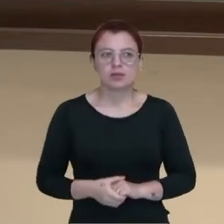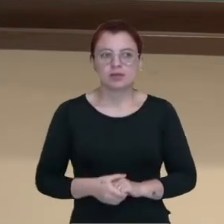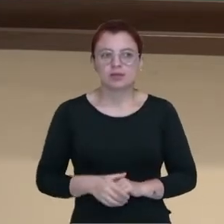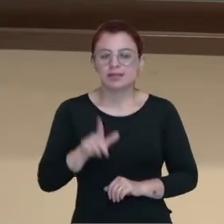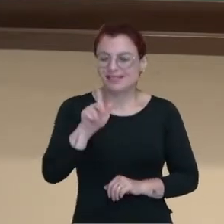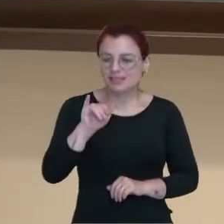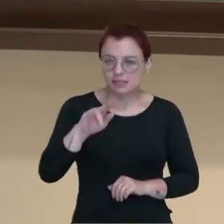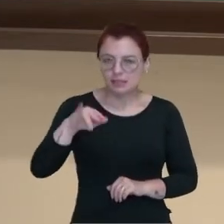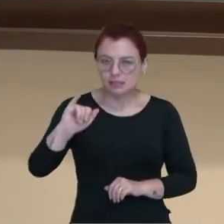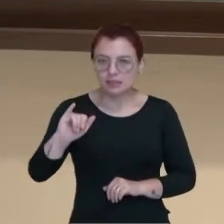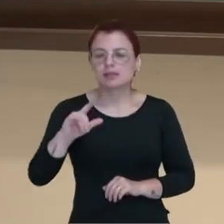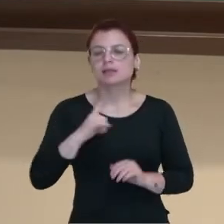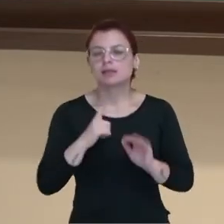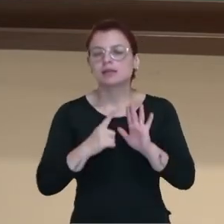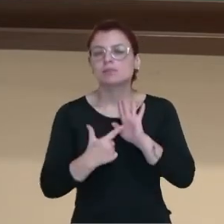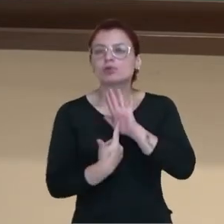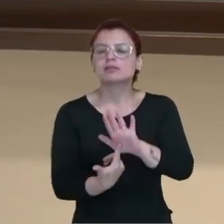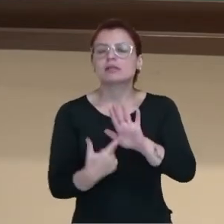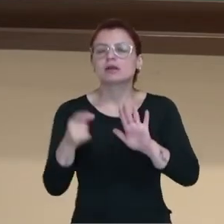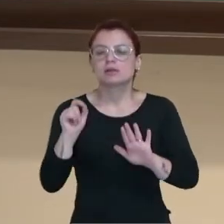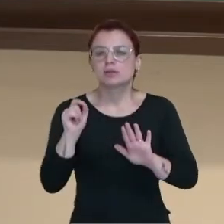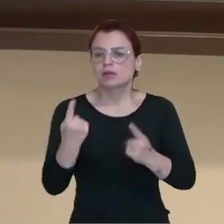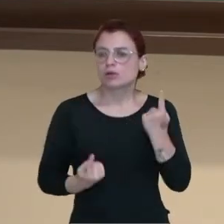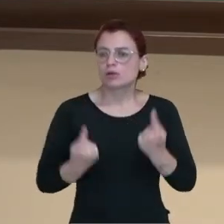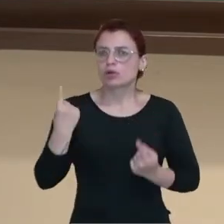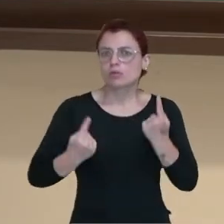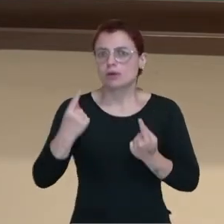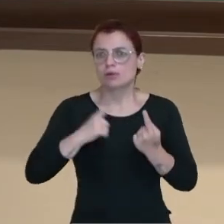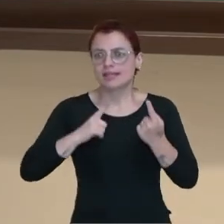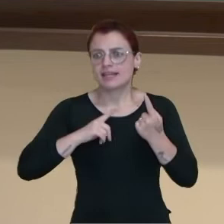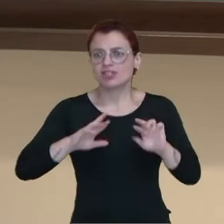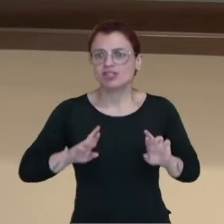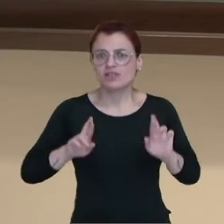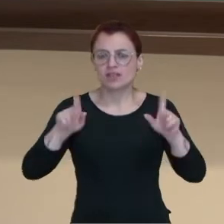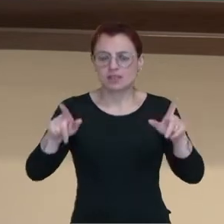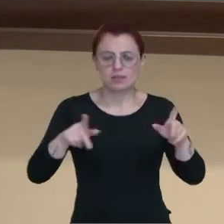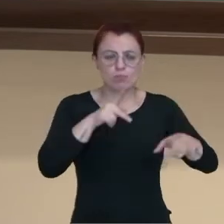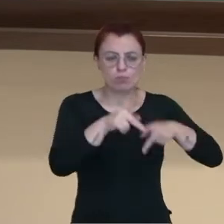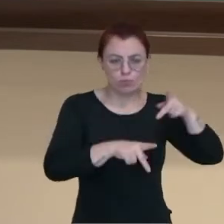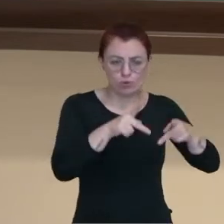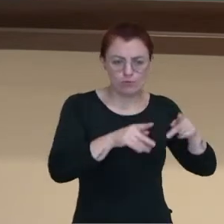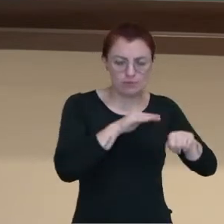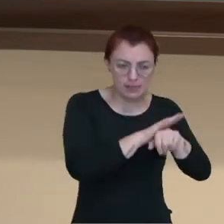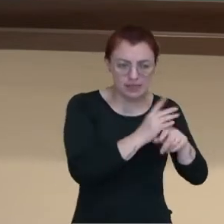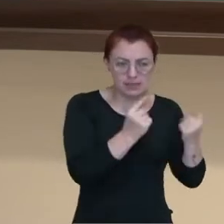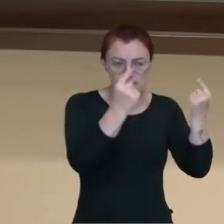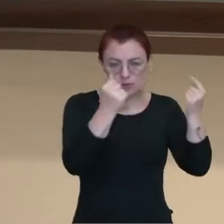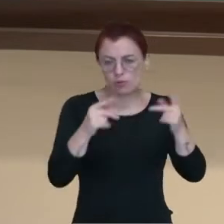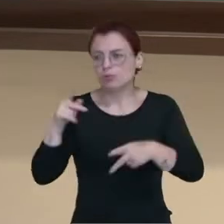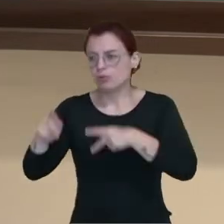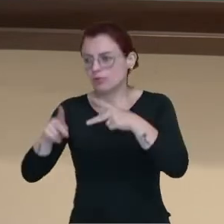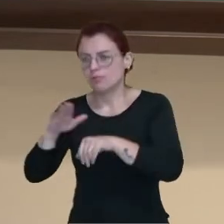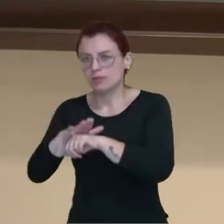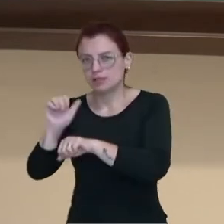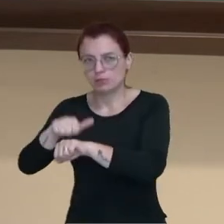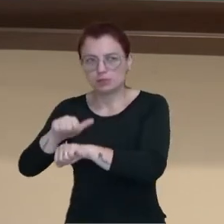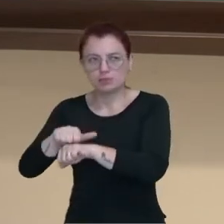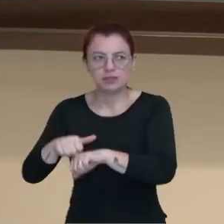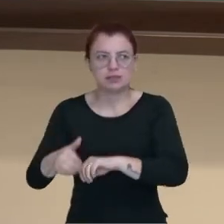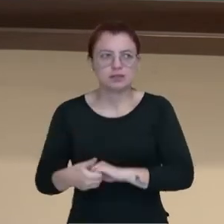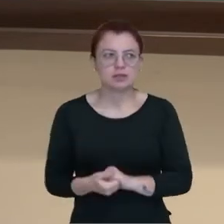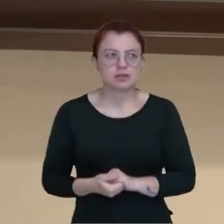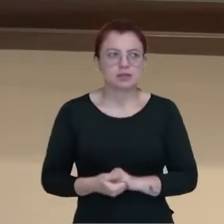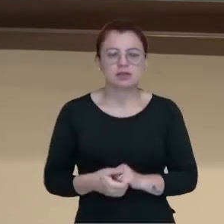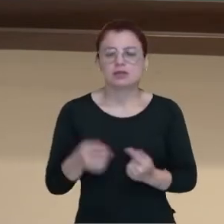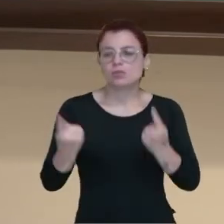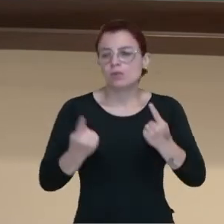Gini, pessoal, ele tenta mostrar para a gente qual é essa diferença entre a população mais rica e a população mais pobre. Qual